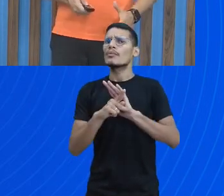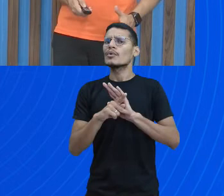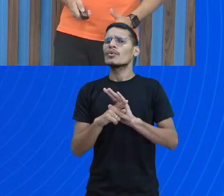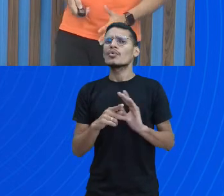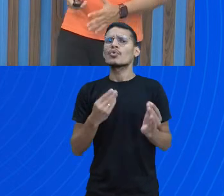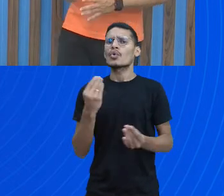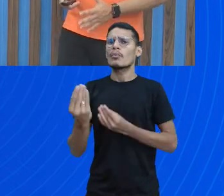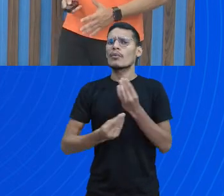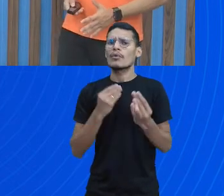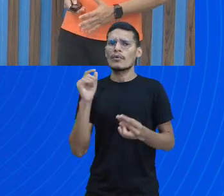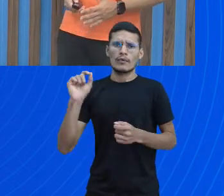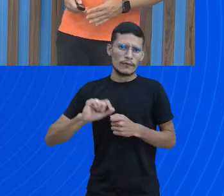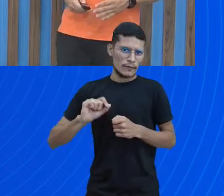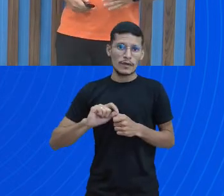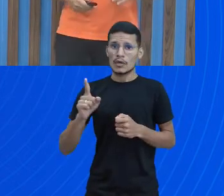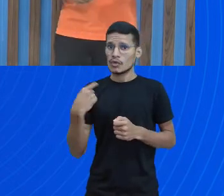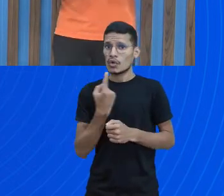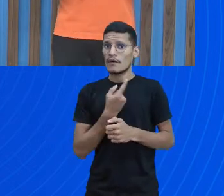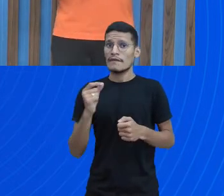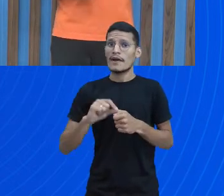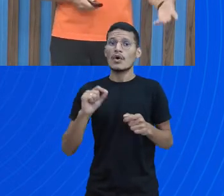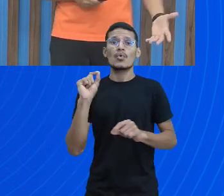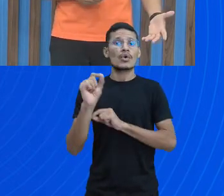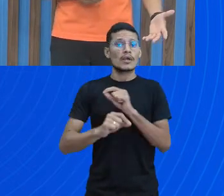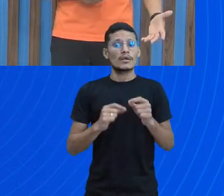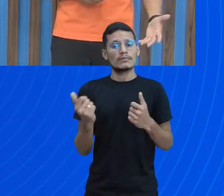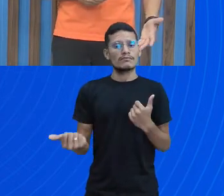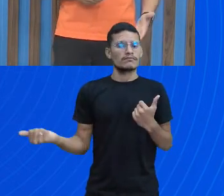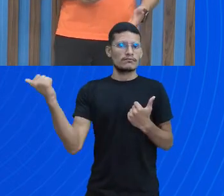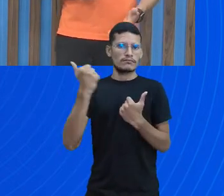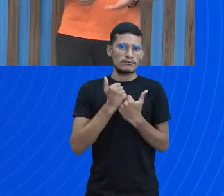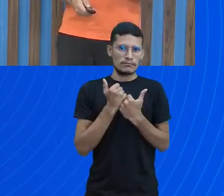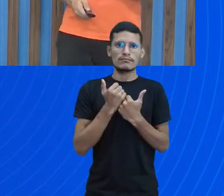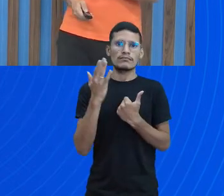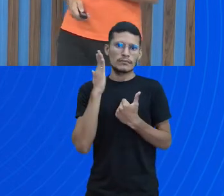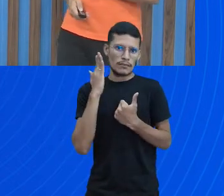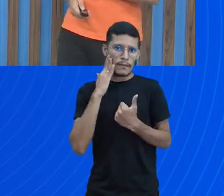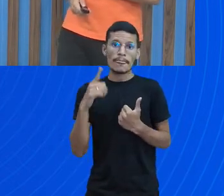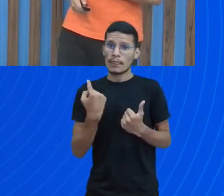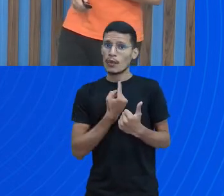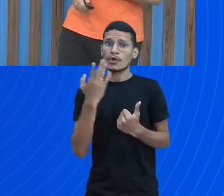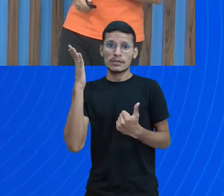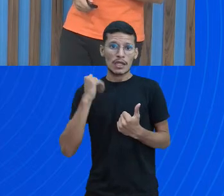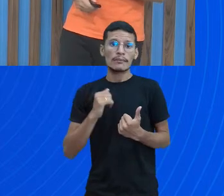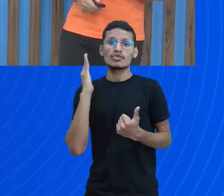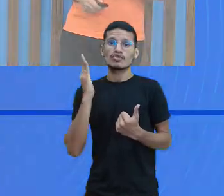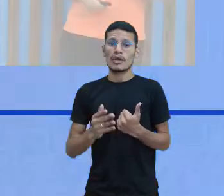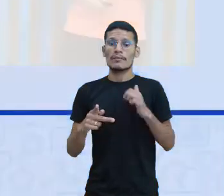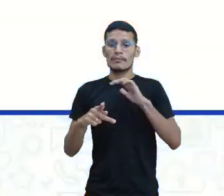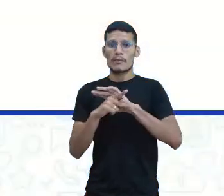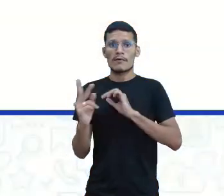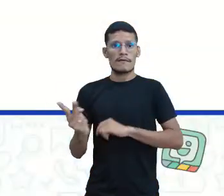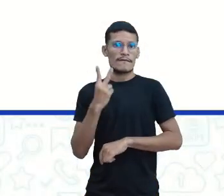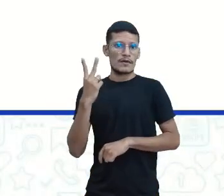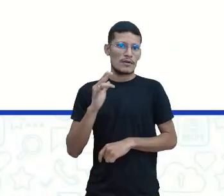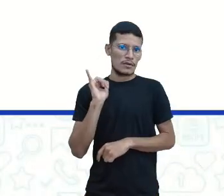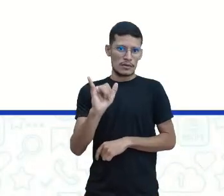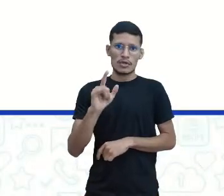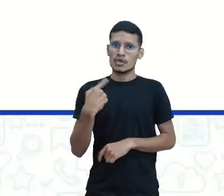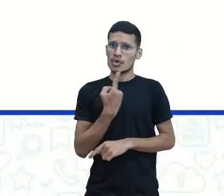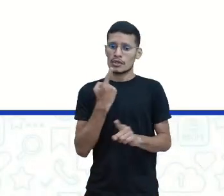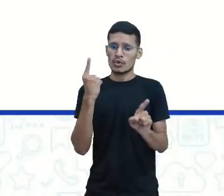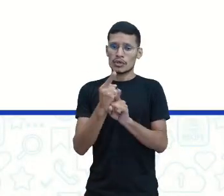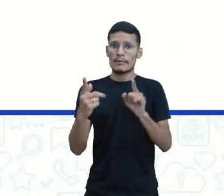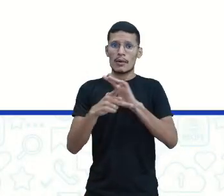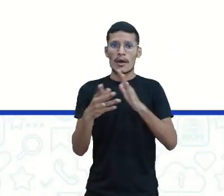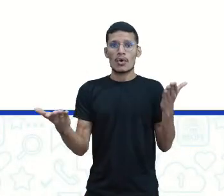gente faz? Basta a gente efetuar a substituição. A gente não já sabe aí o valor de y, vamos encontrar agora o